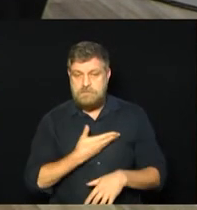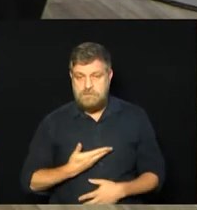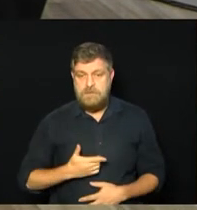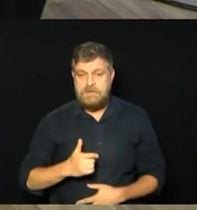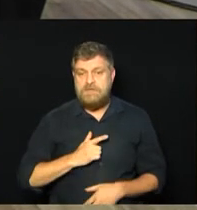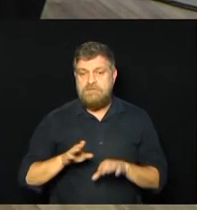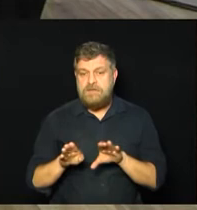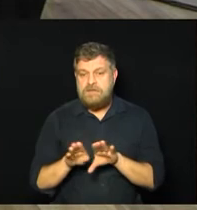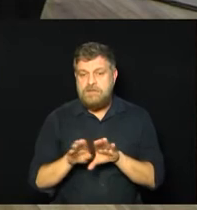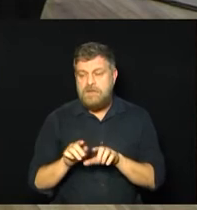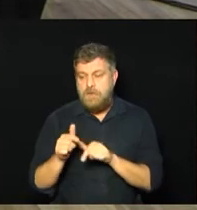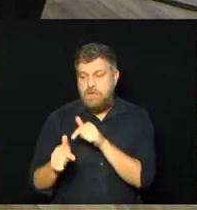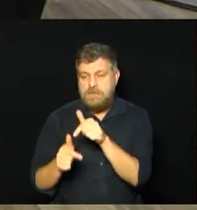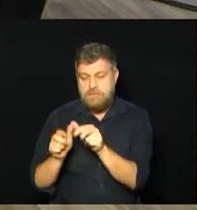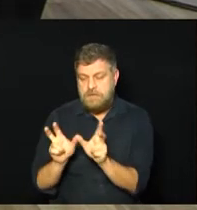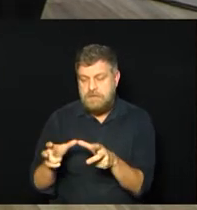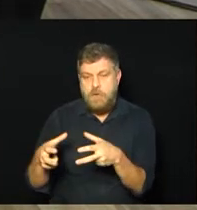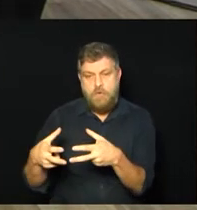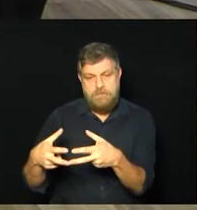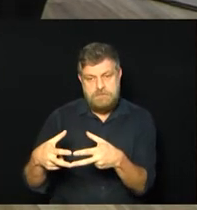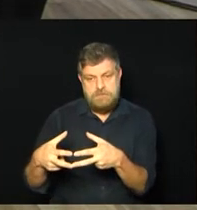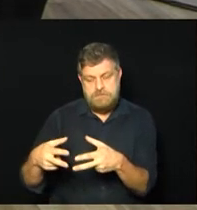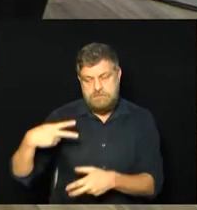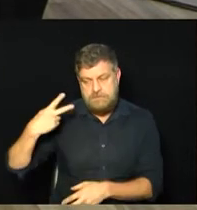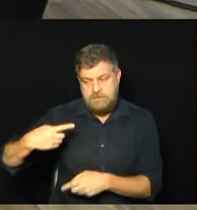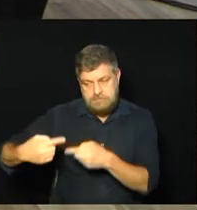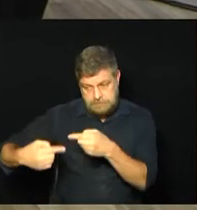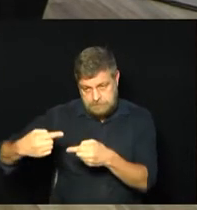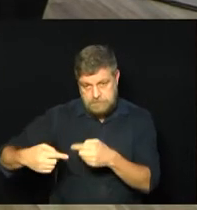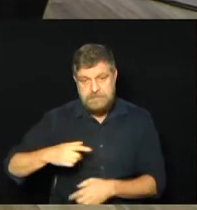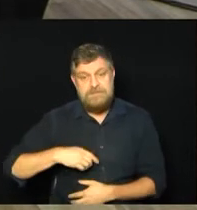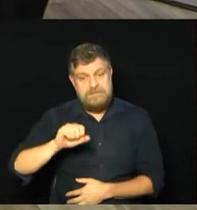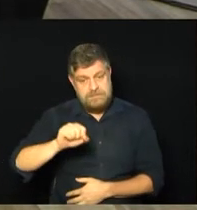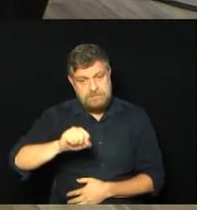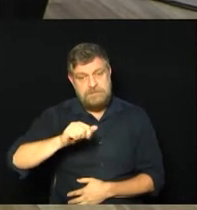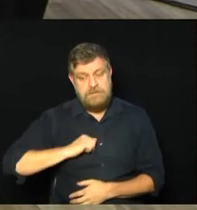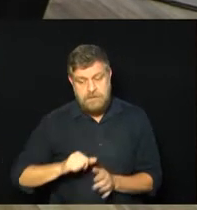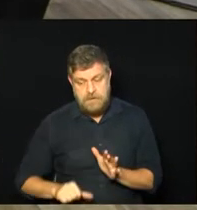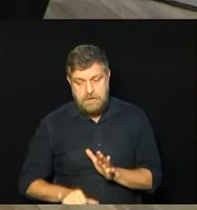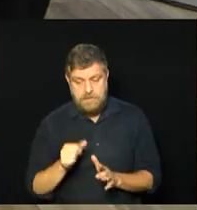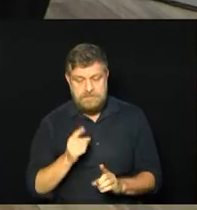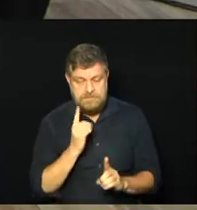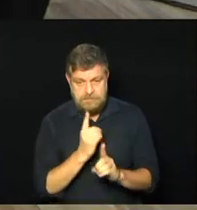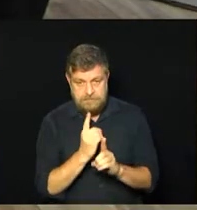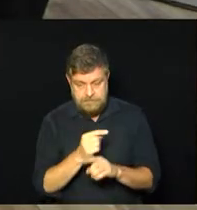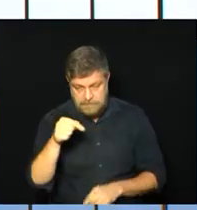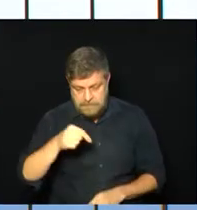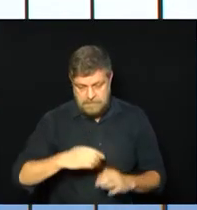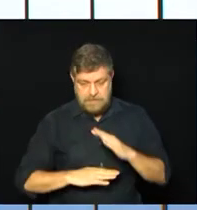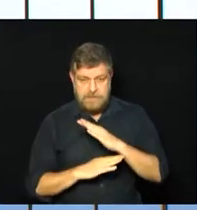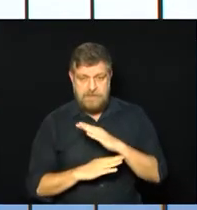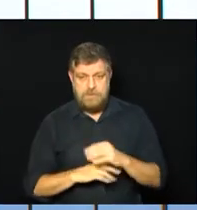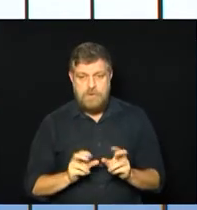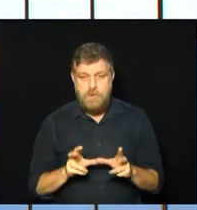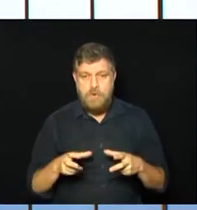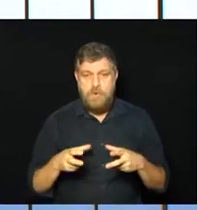tivemos também o trabalho das comissões. E a gente começa falando de uma reunião que aconteceu aqui no plenário da Casa. Olha, a Comissão